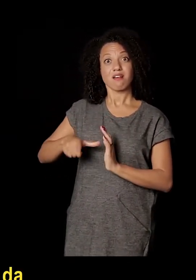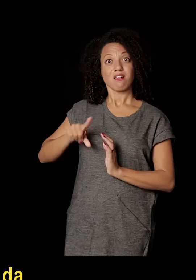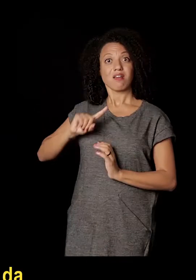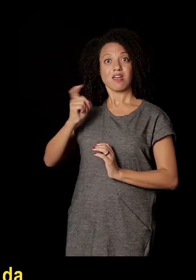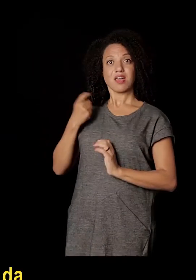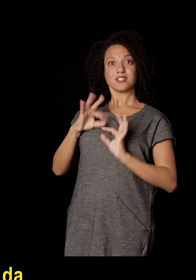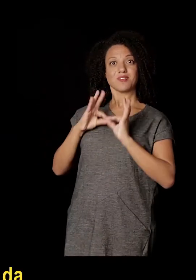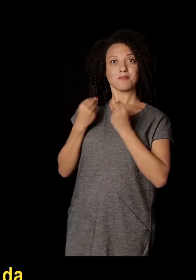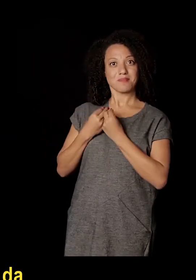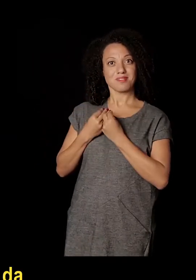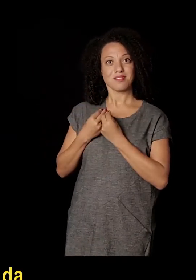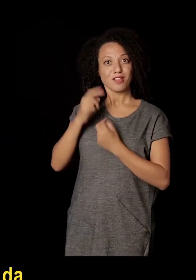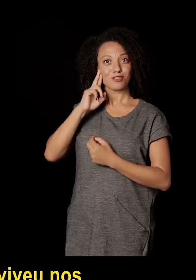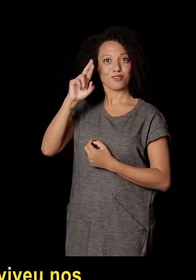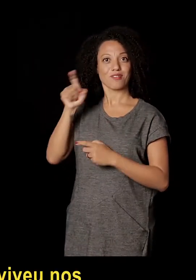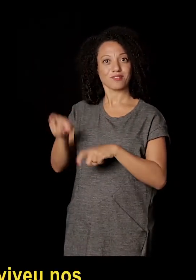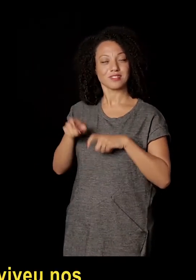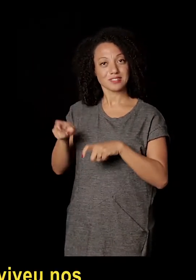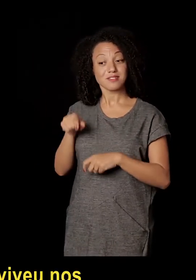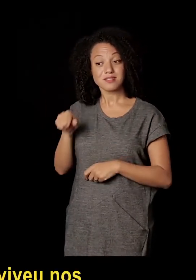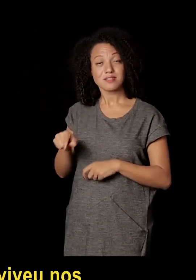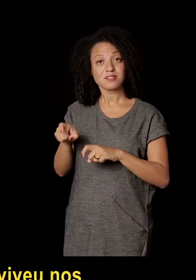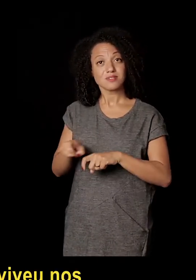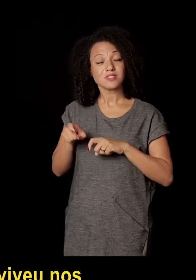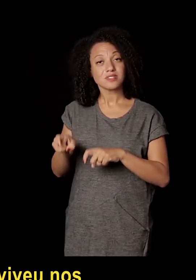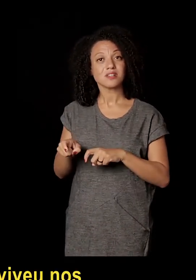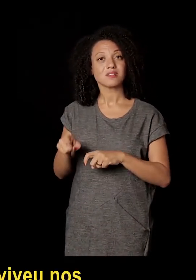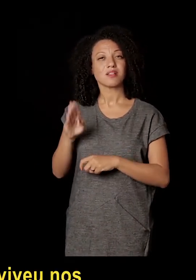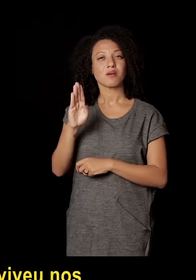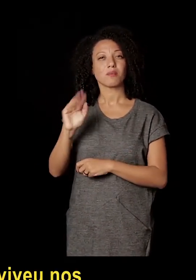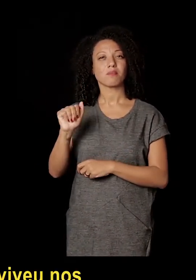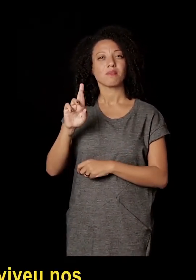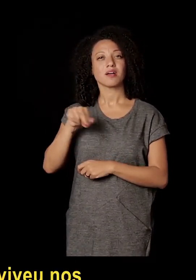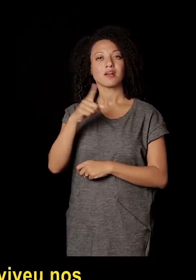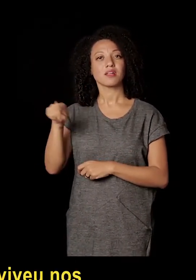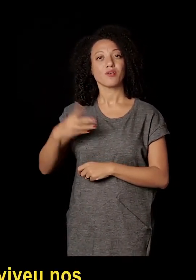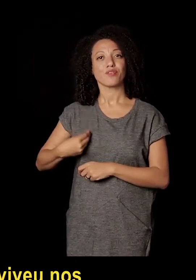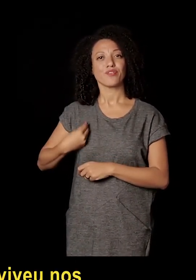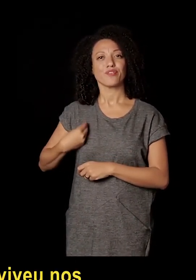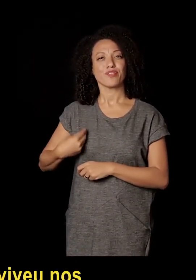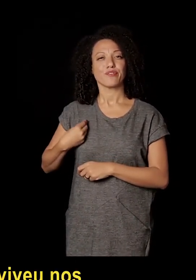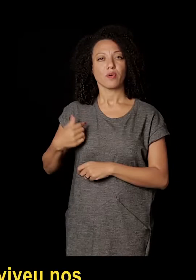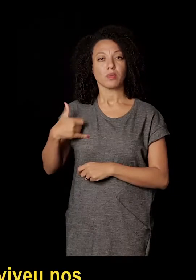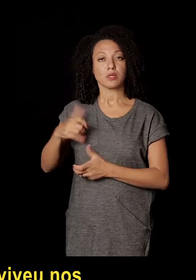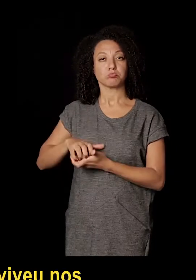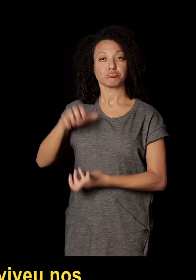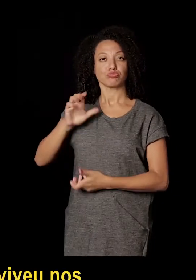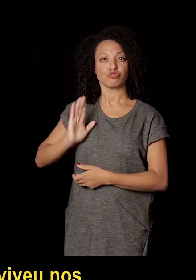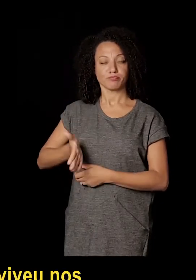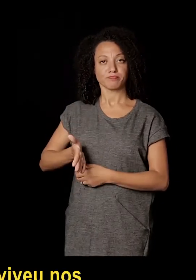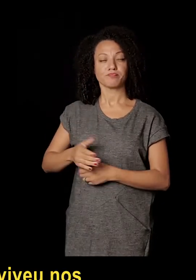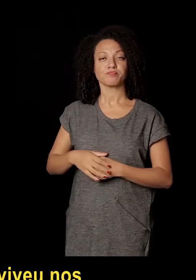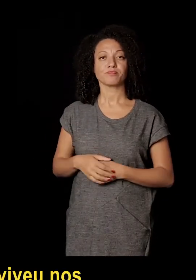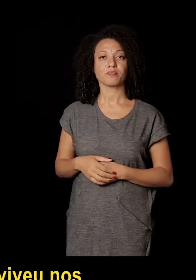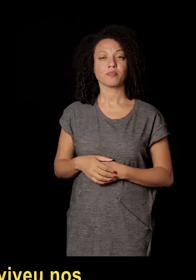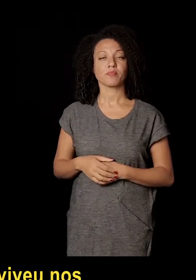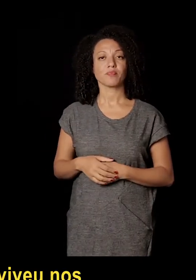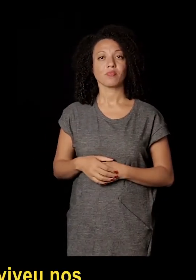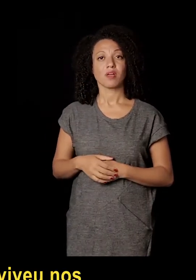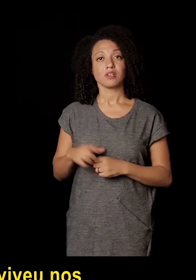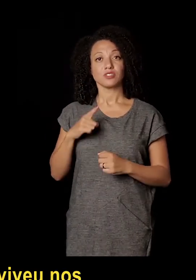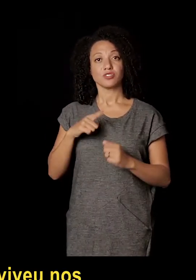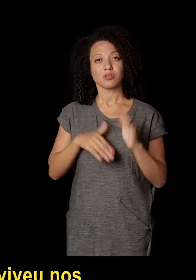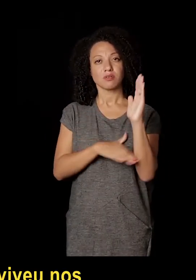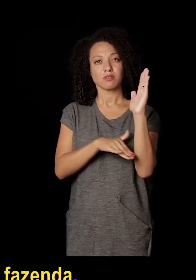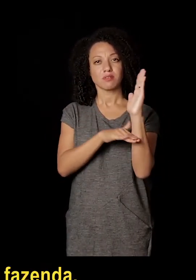família anos antes. Essa é a fazenda onde o Barão viveu nos últimos anos de vida. E no terceiro